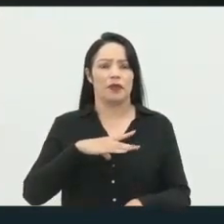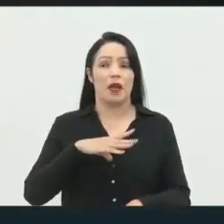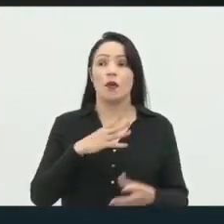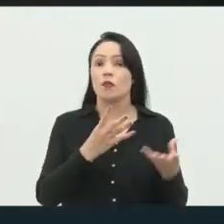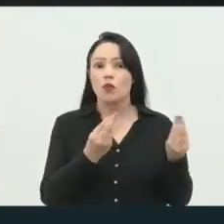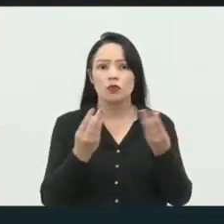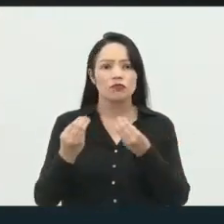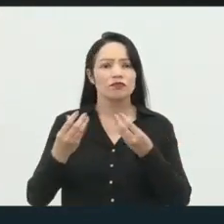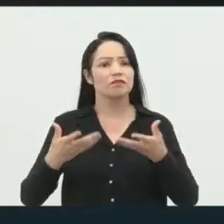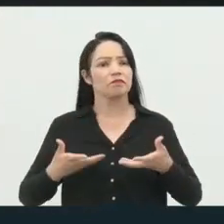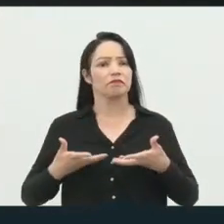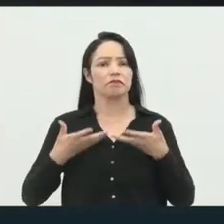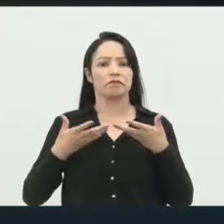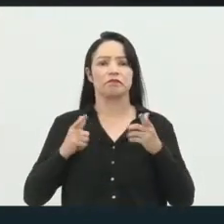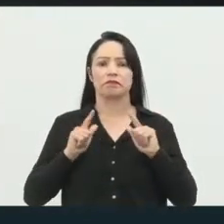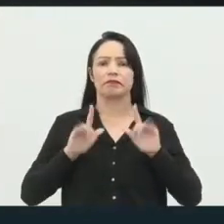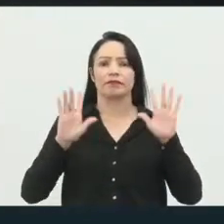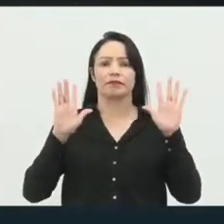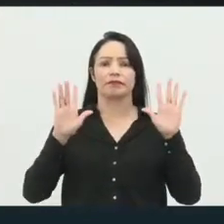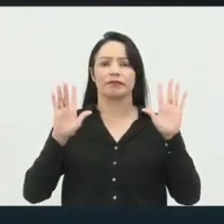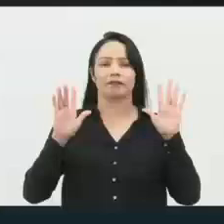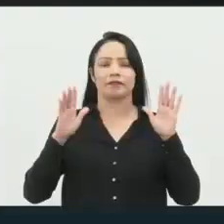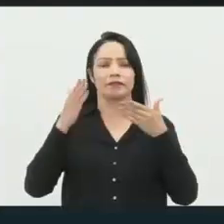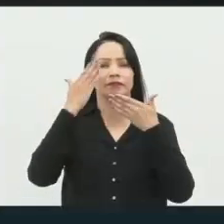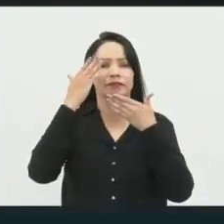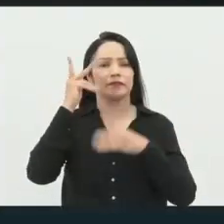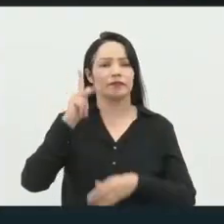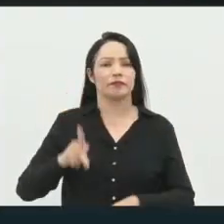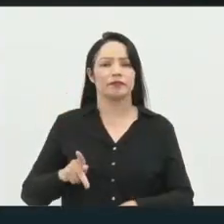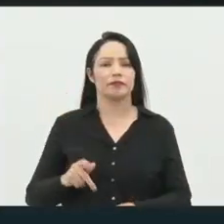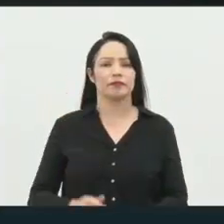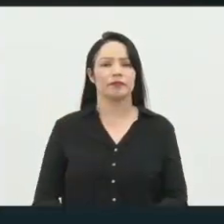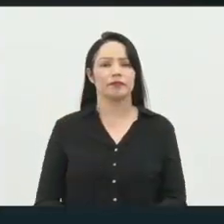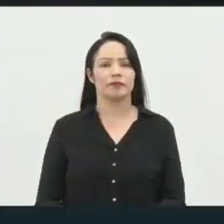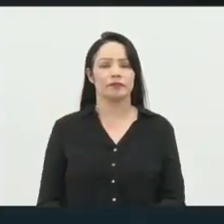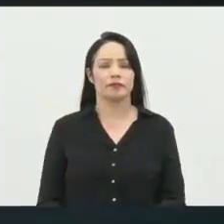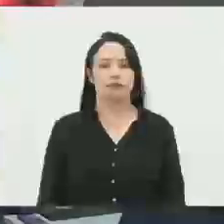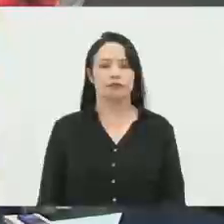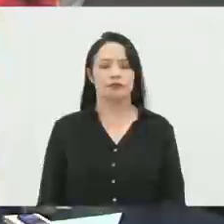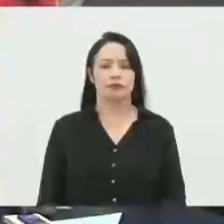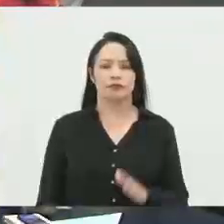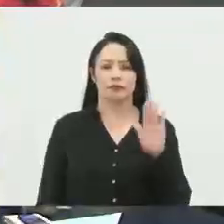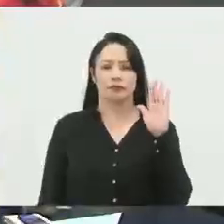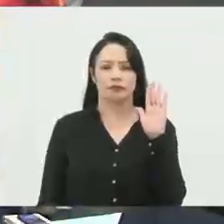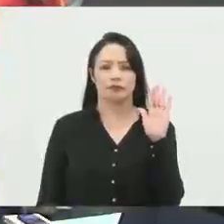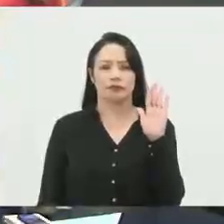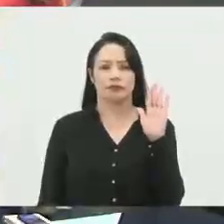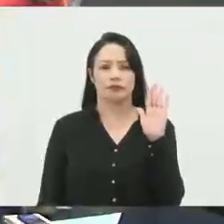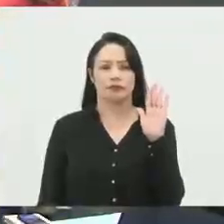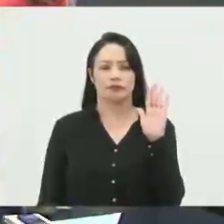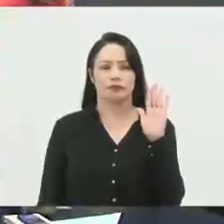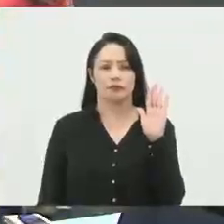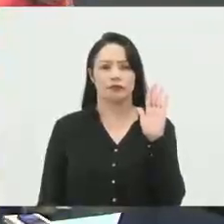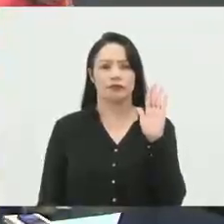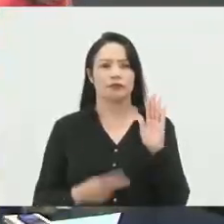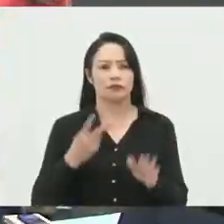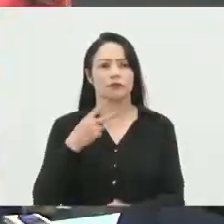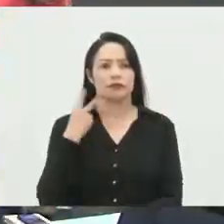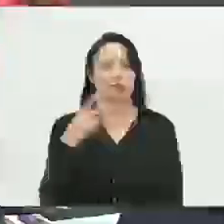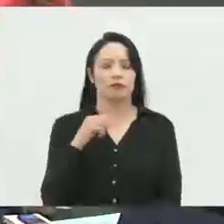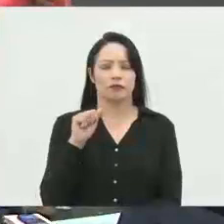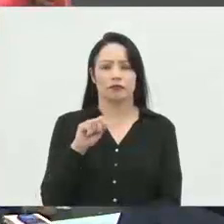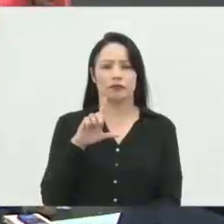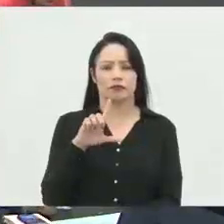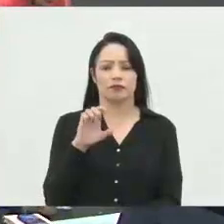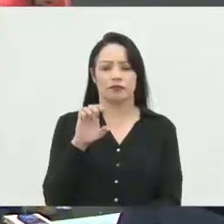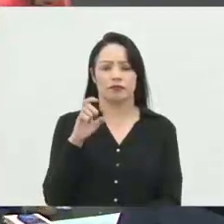orgulho da cidade de Guarulhos Obrigado presente melhor presente pela ordem Vereador Alexandre